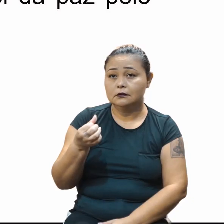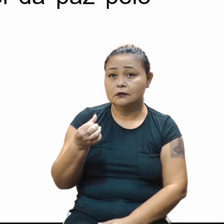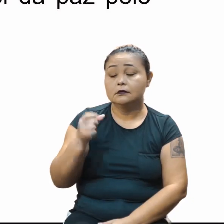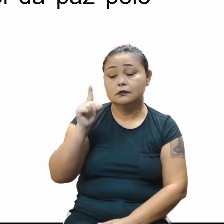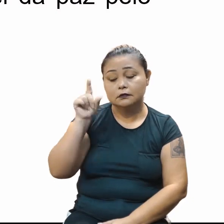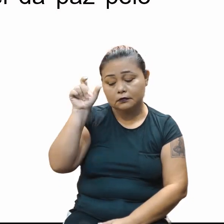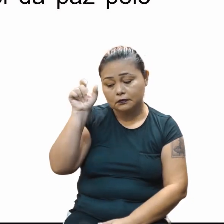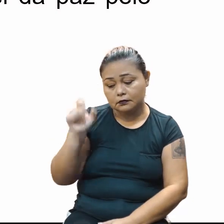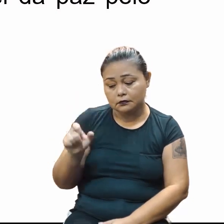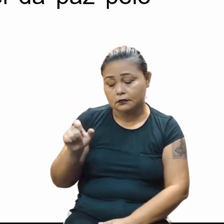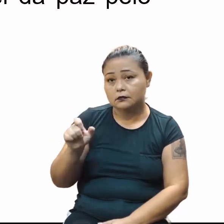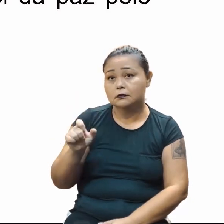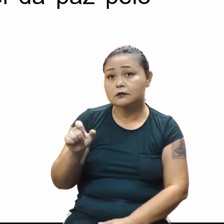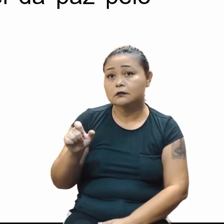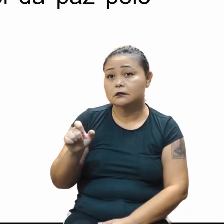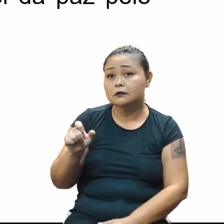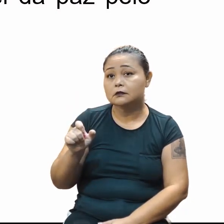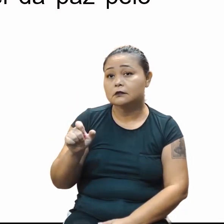ele